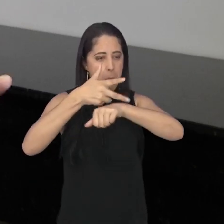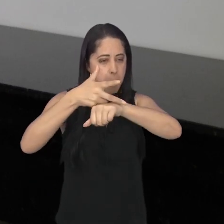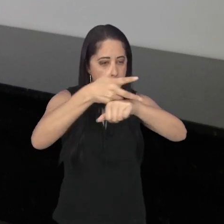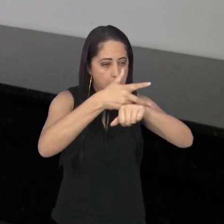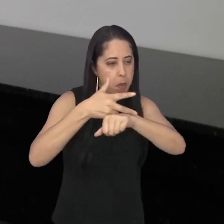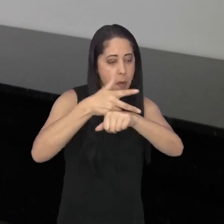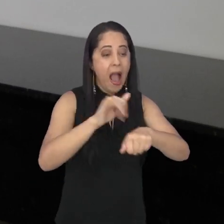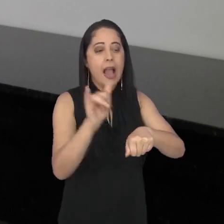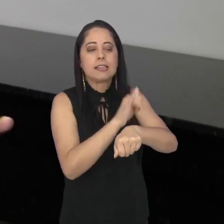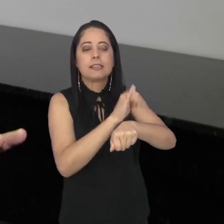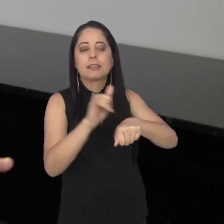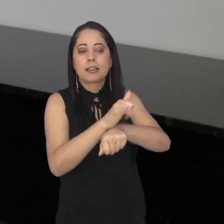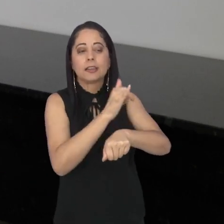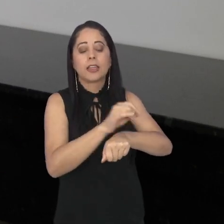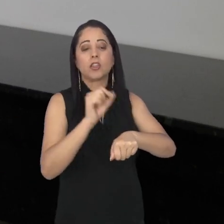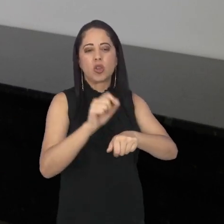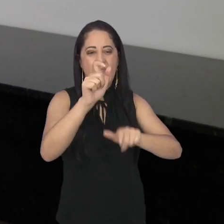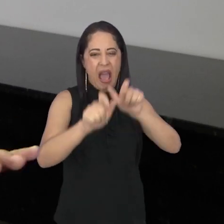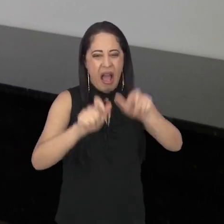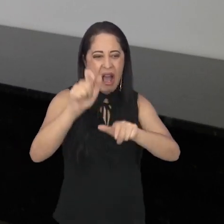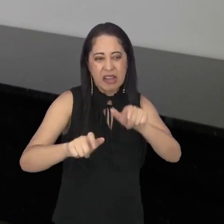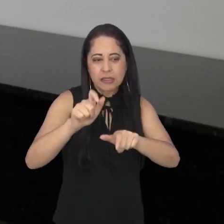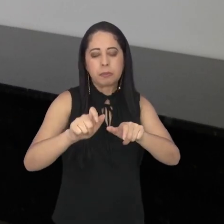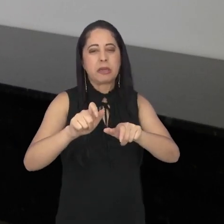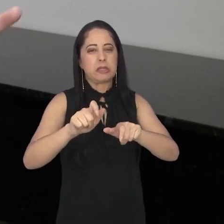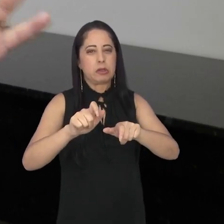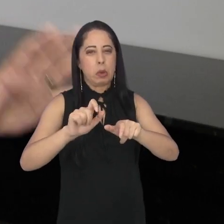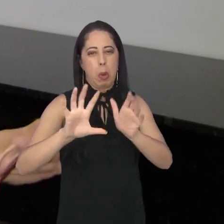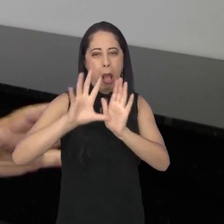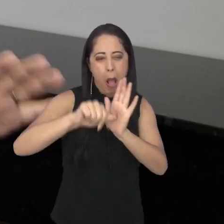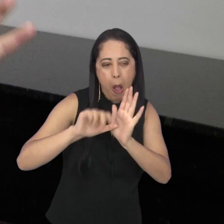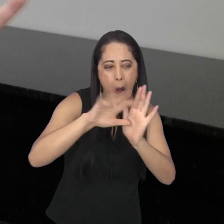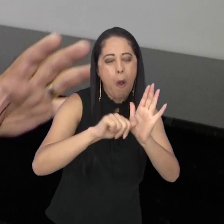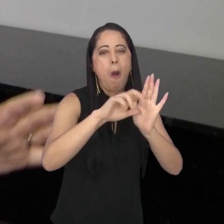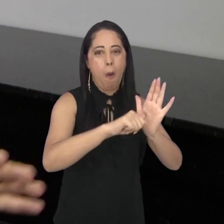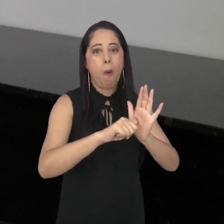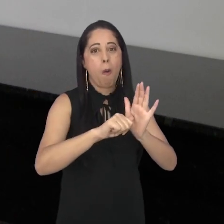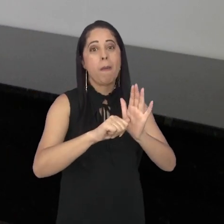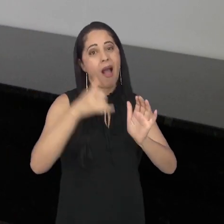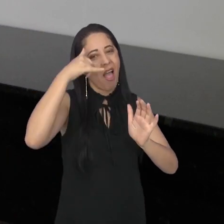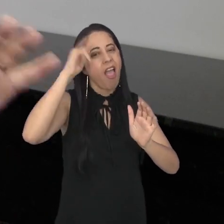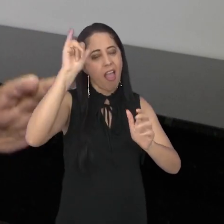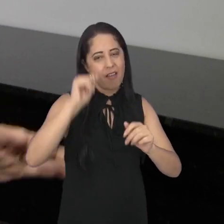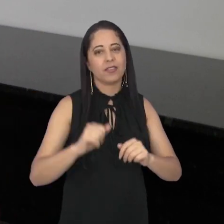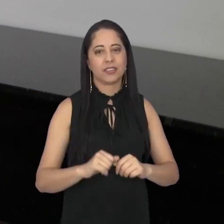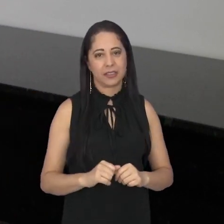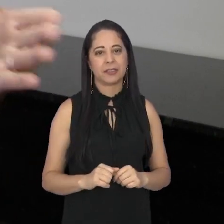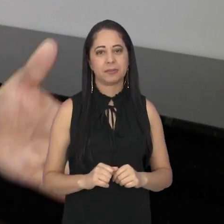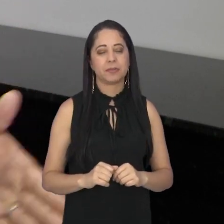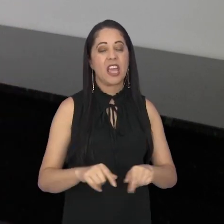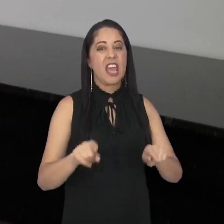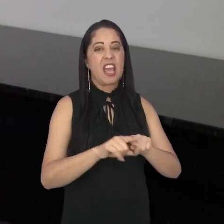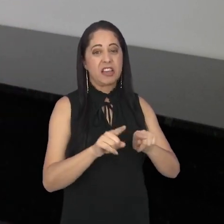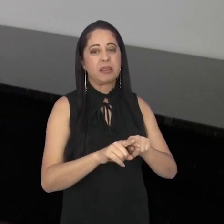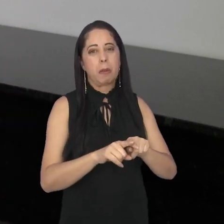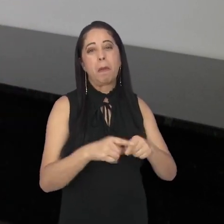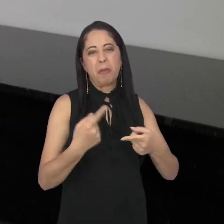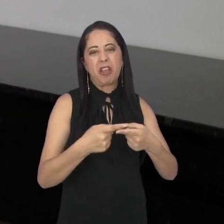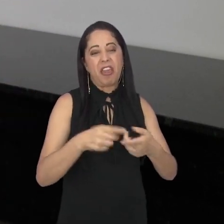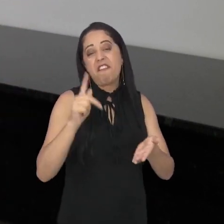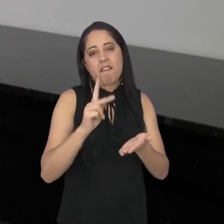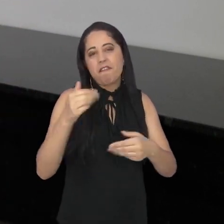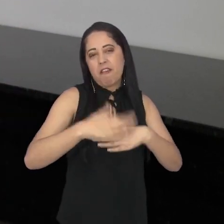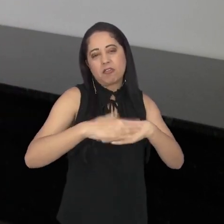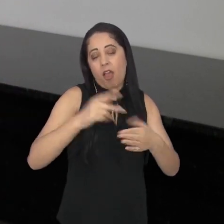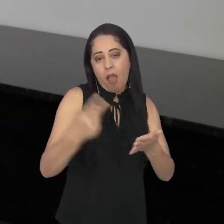esse sistema, você vai inibir, tirar de circulação esses miliantes, esses malfeitores que utilizam o transporte público